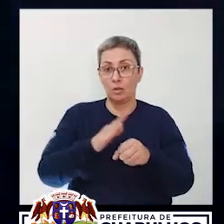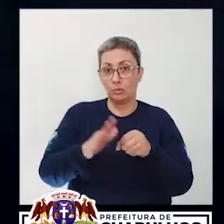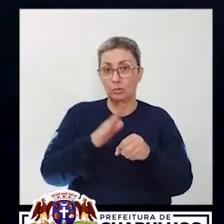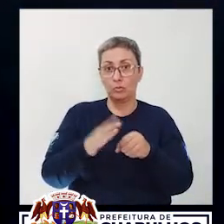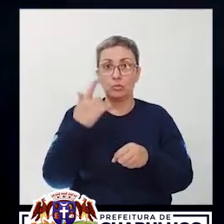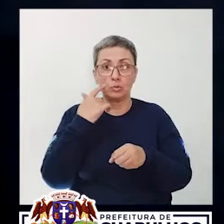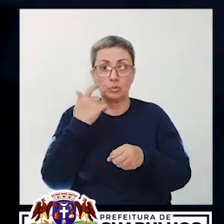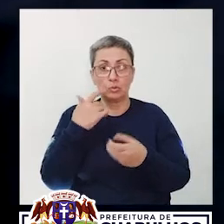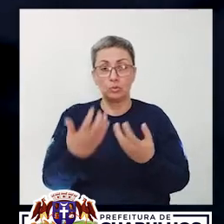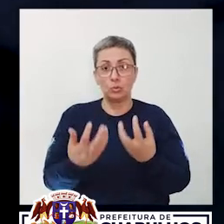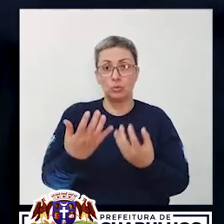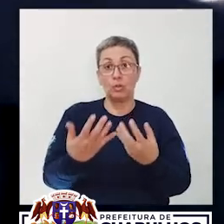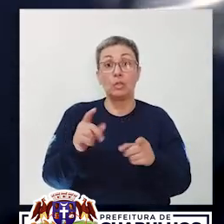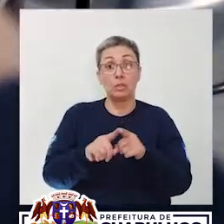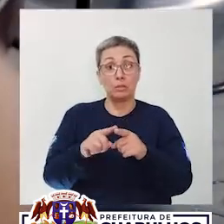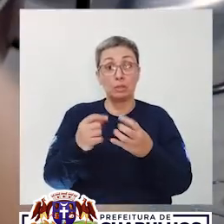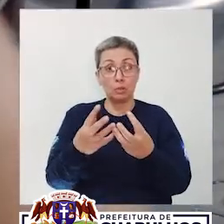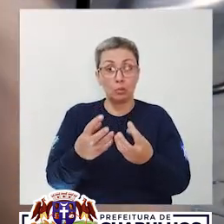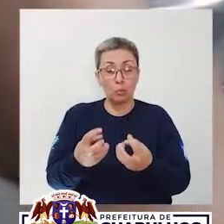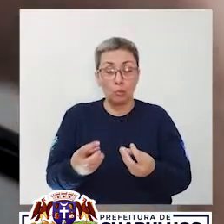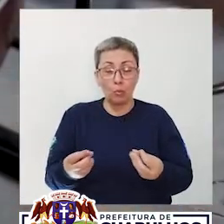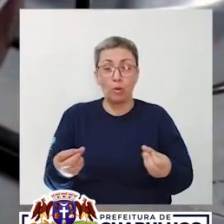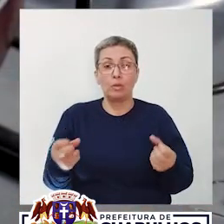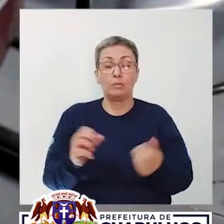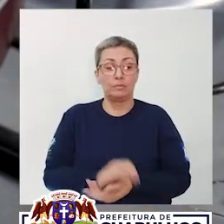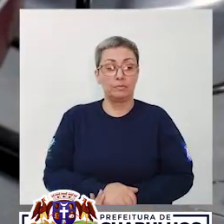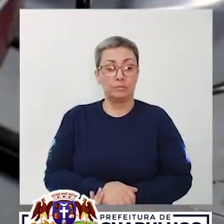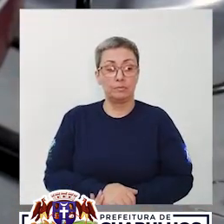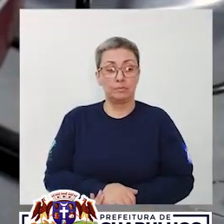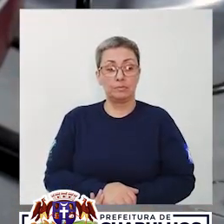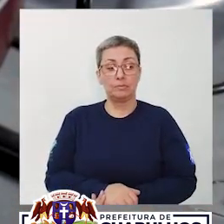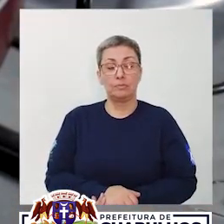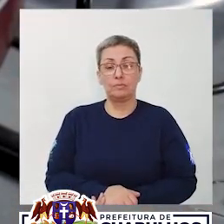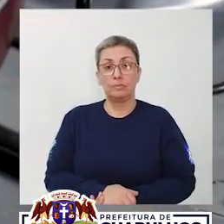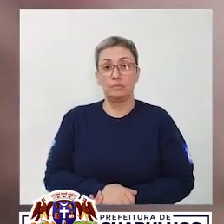Agora vamos colocar a cebola. A cebola tem que murchar, tá?